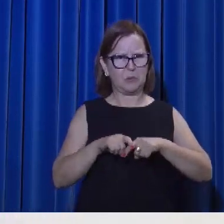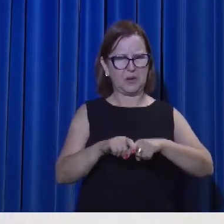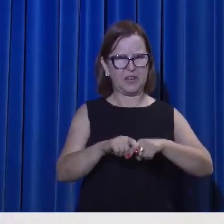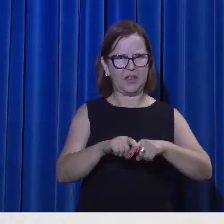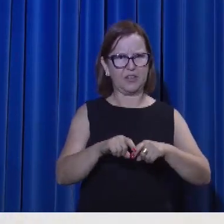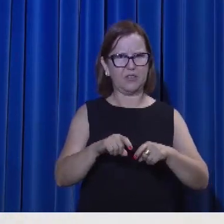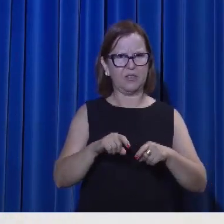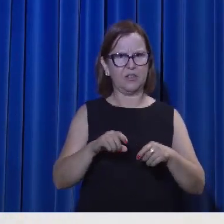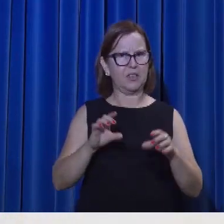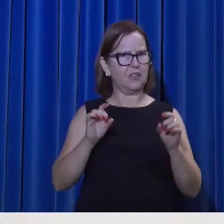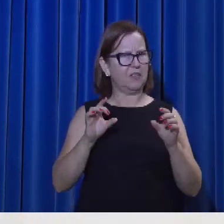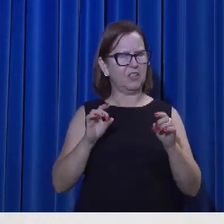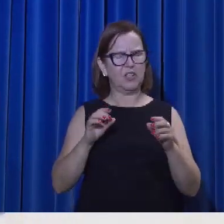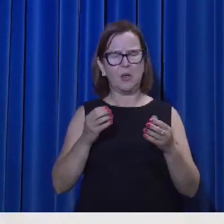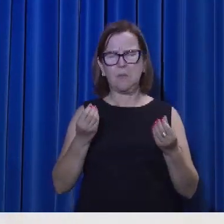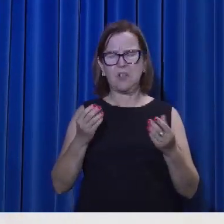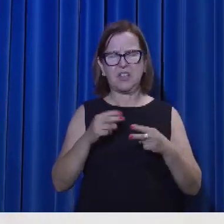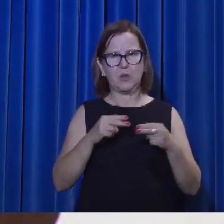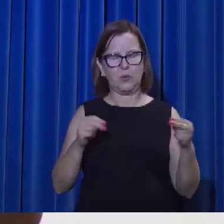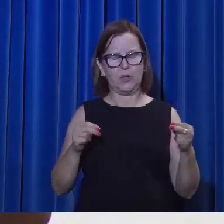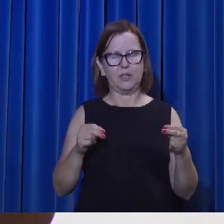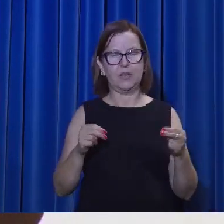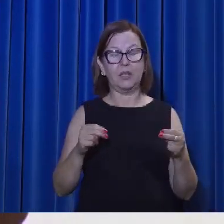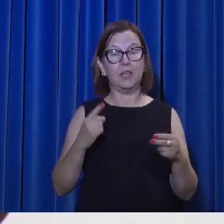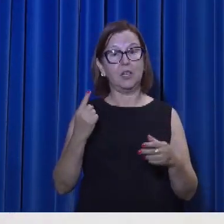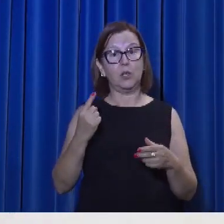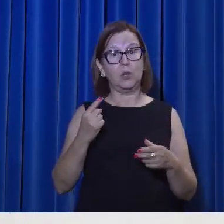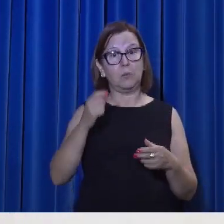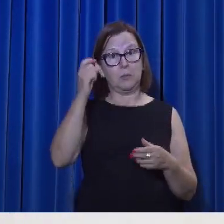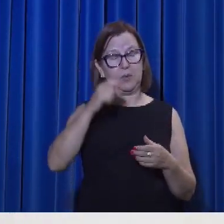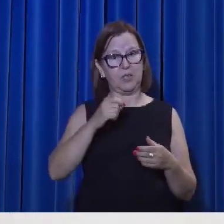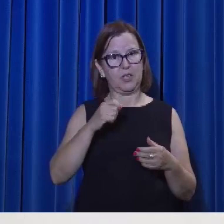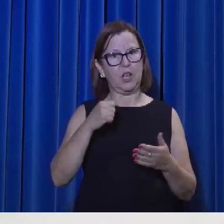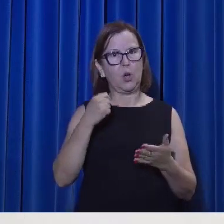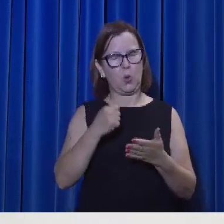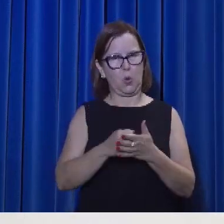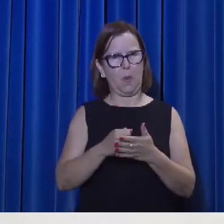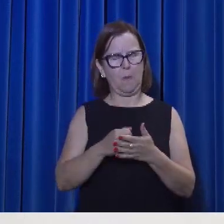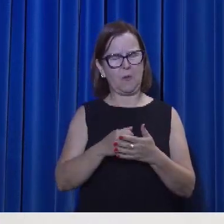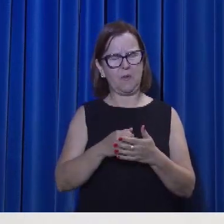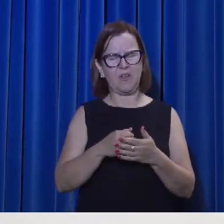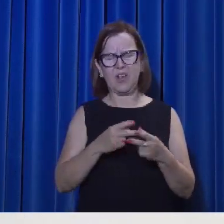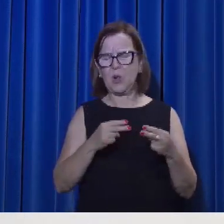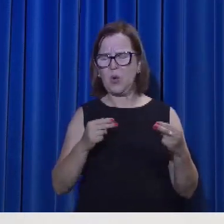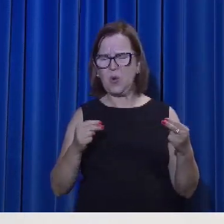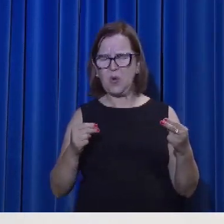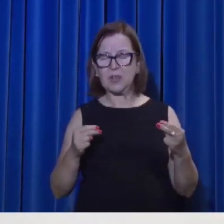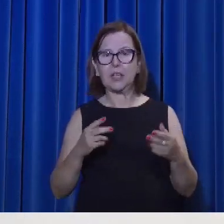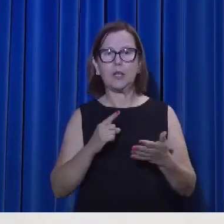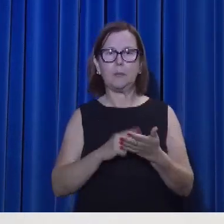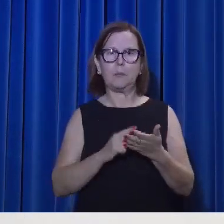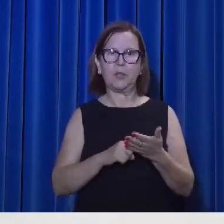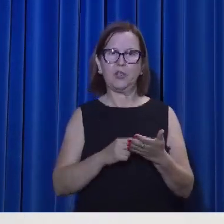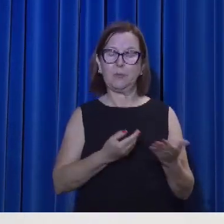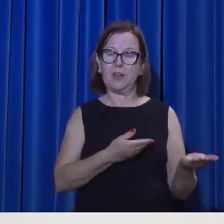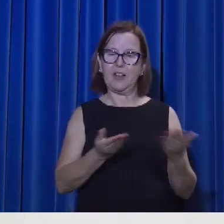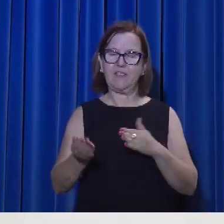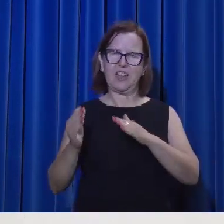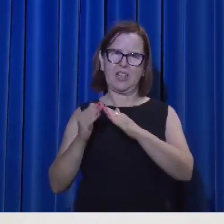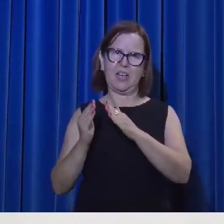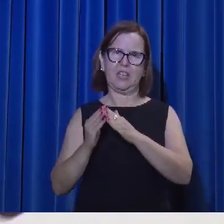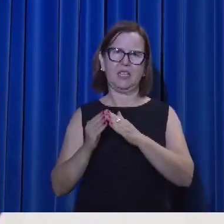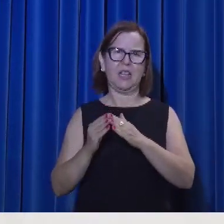comprou várias coisas e pediu para o mercado entregar. Então eles foram lá e carregaram no caminhão ovo,